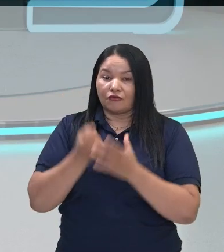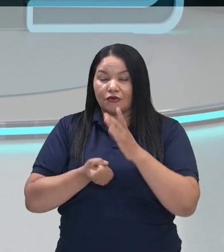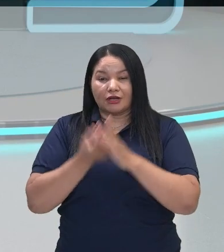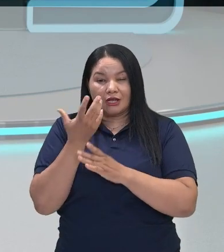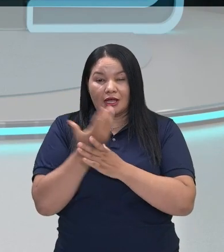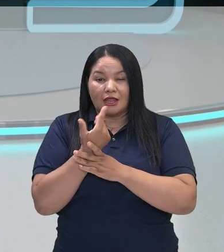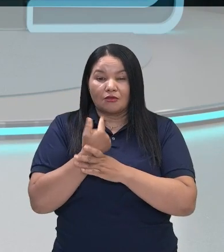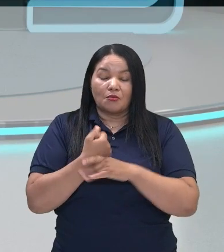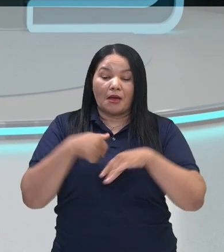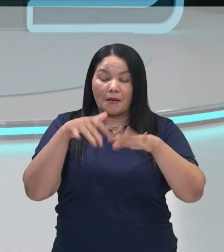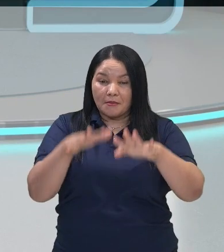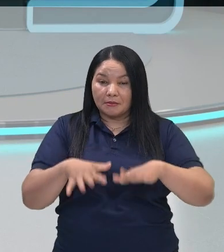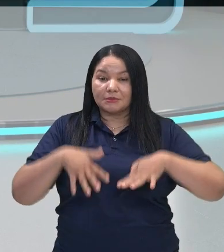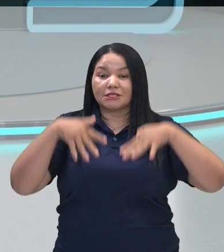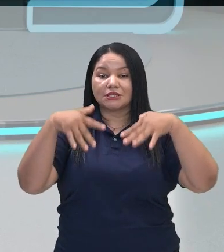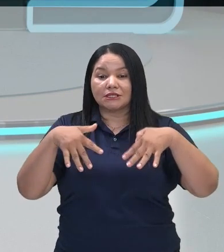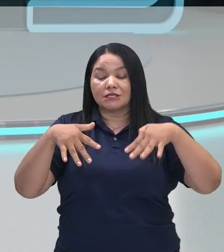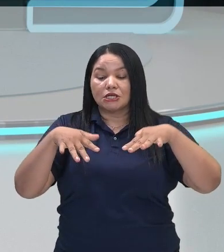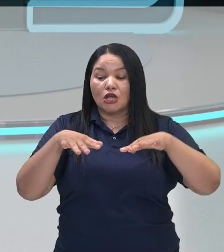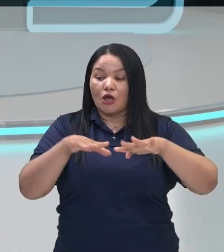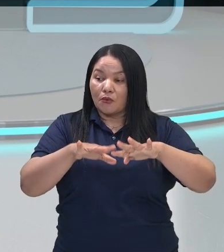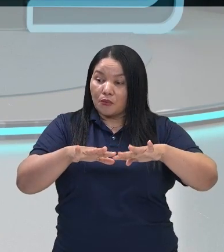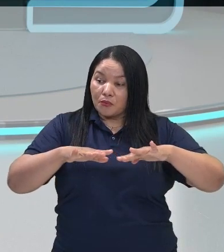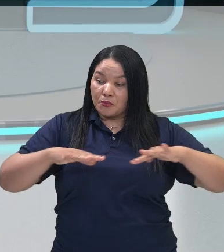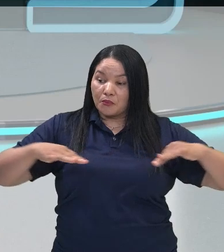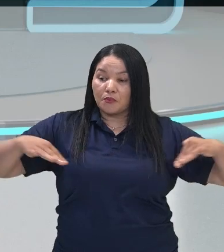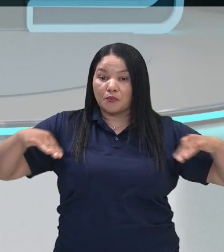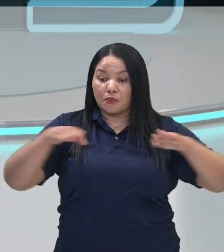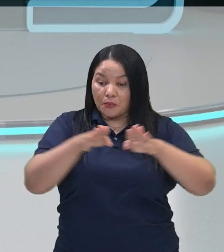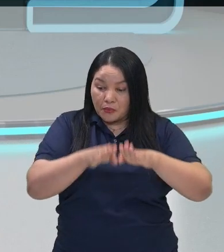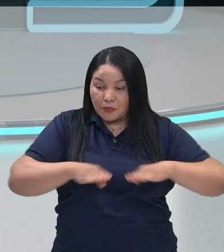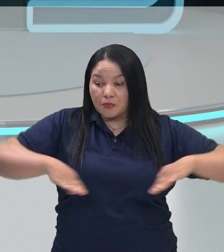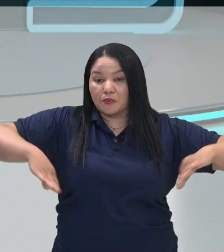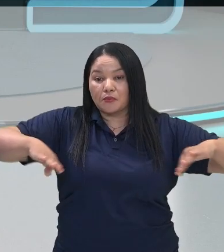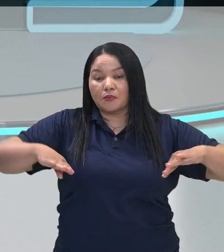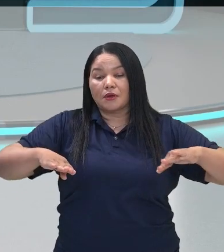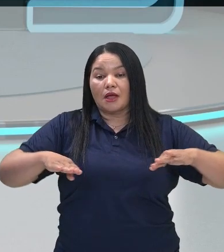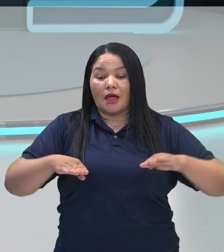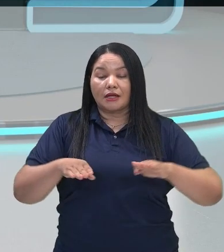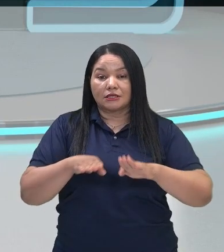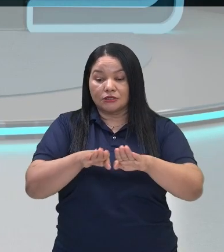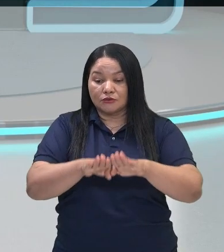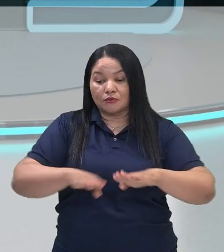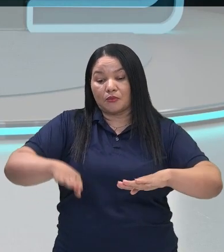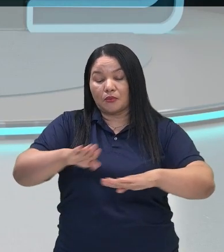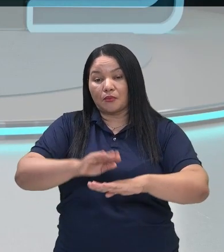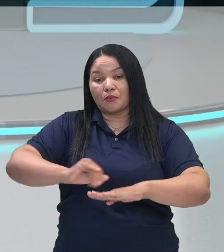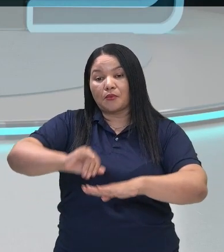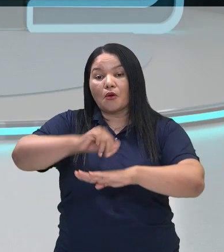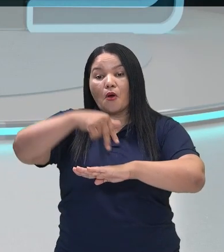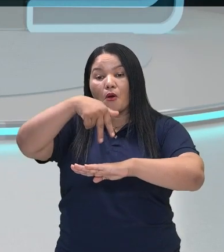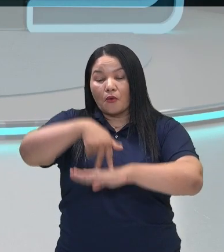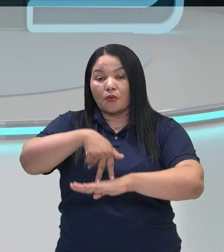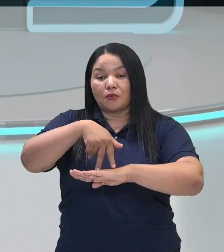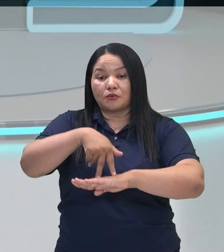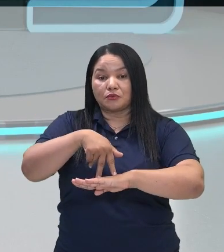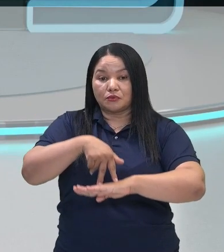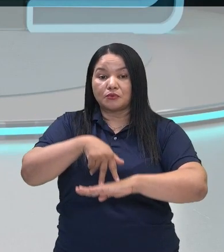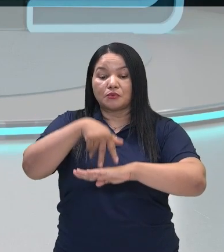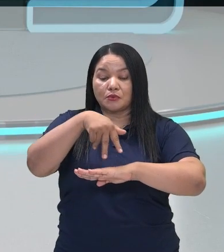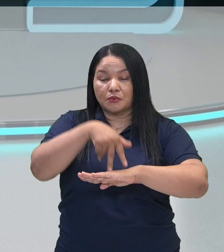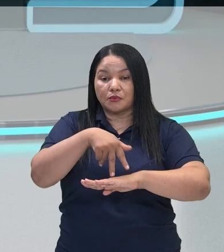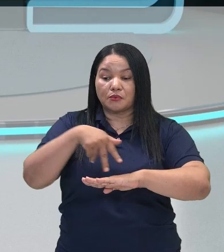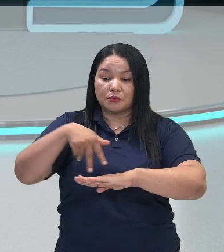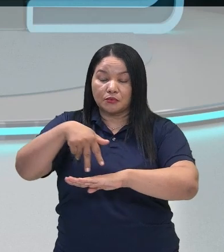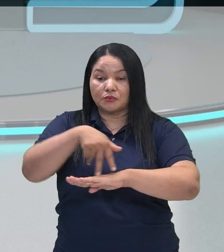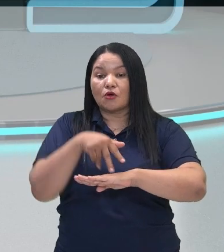essas apresentações. Aqui nós temos o exemplo do palco, certo? Onde os artistas ficavam. Nesse período,